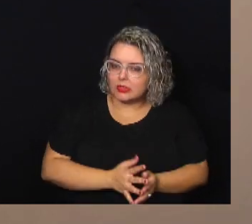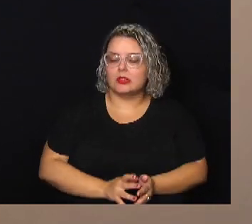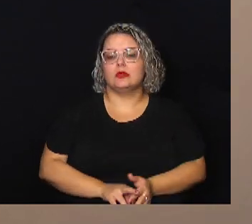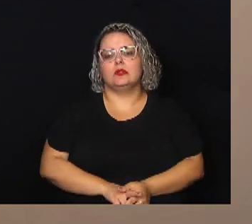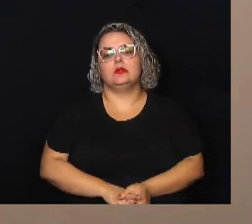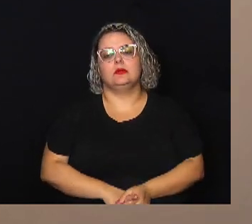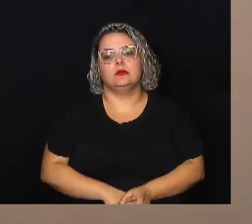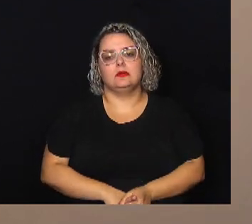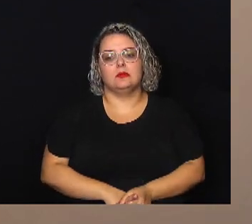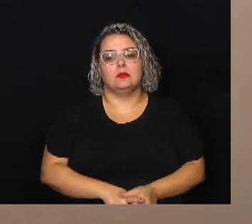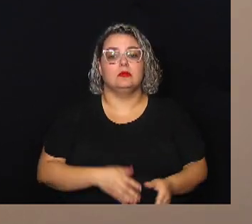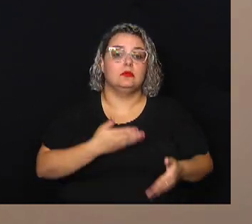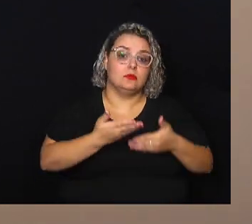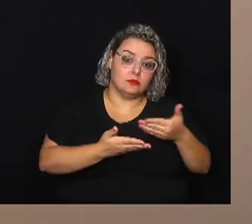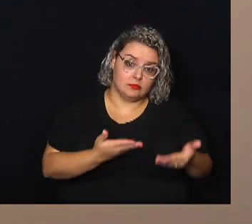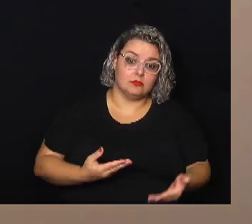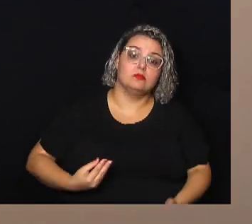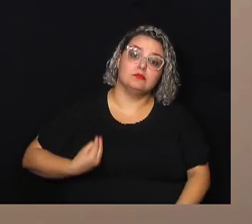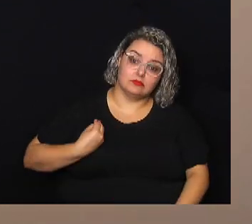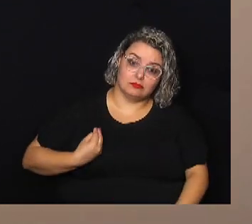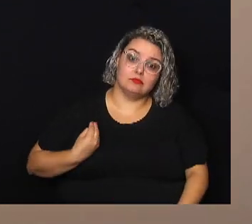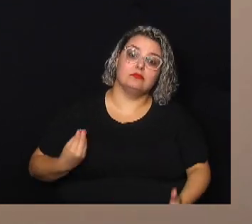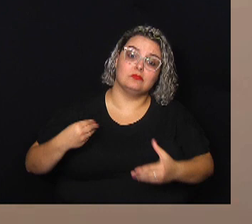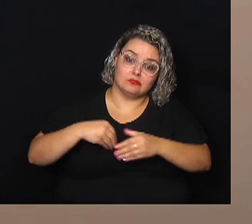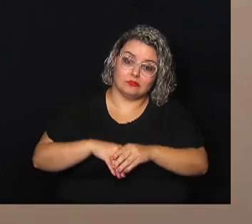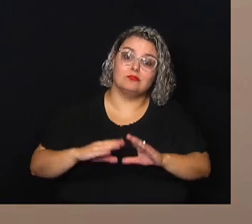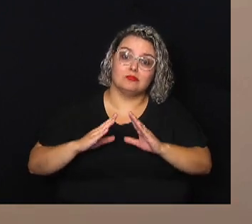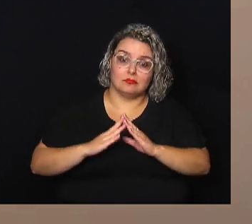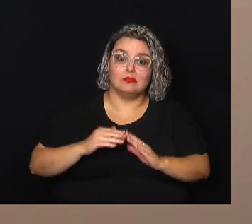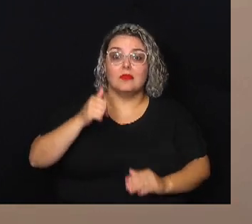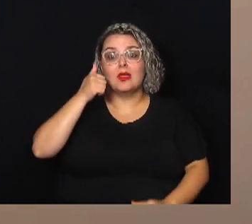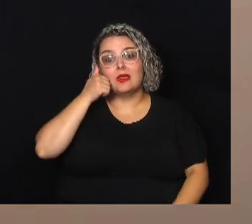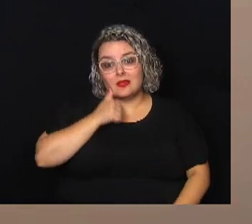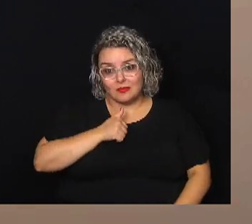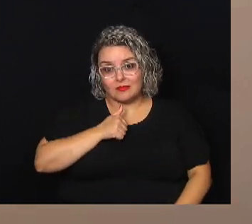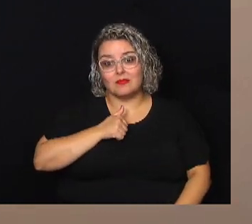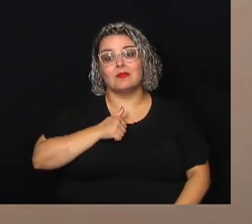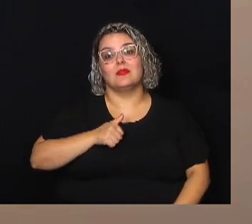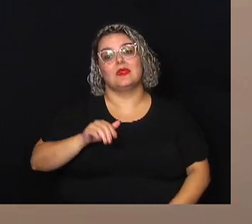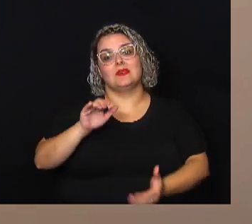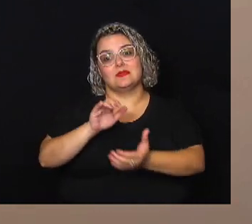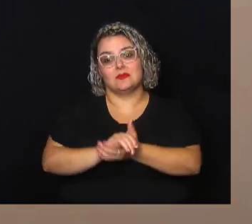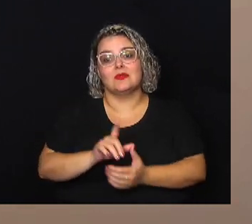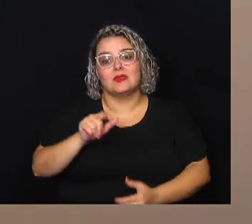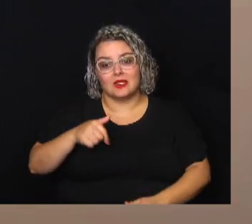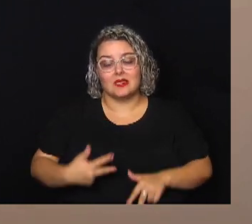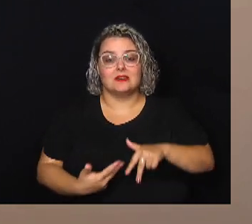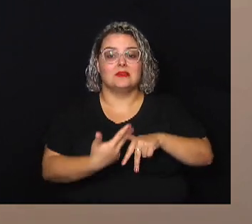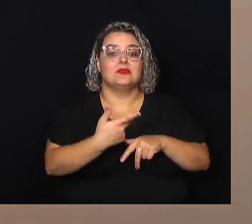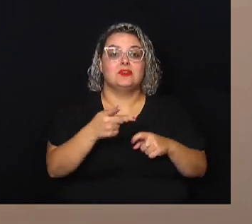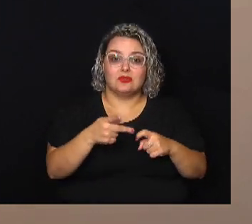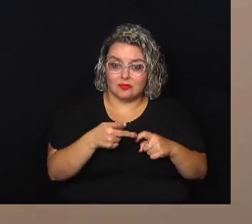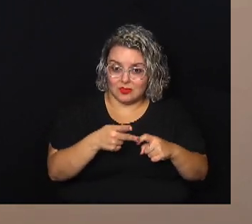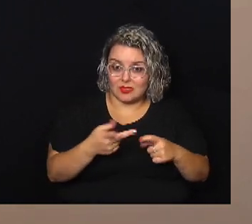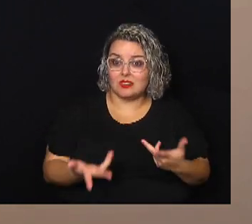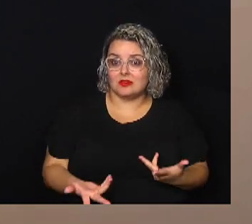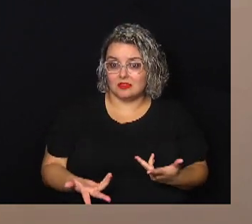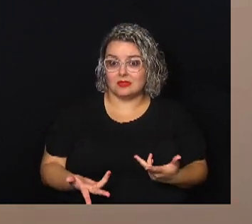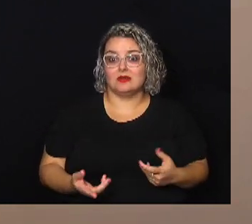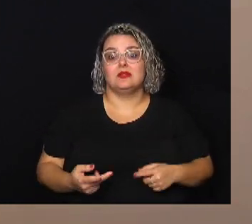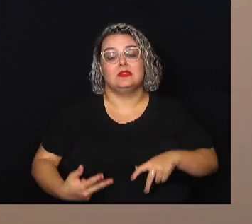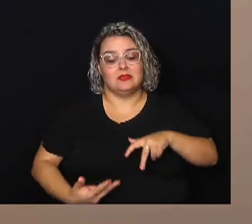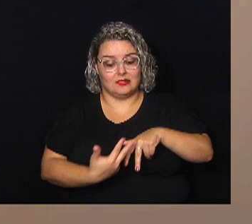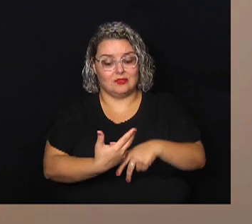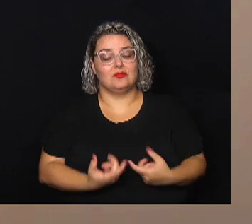é um cuidado que eu acabo vivendo em casa. A minha esposa ela é cirurgiã pediátrica, ela é cirurgiã oncológica. Então, o nosso dia a